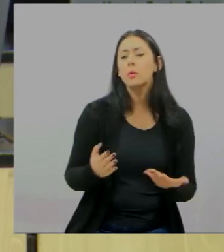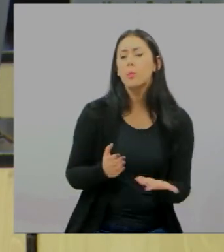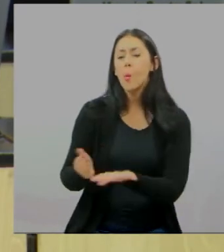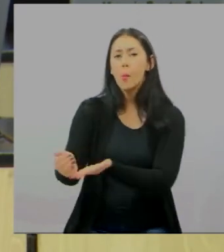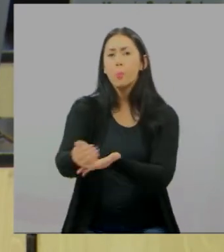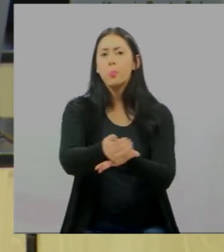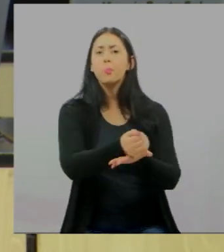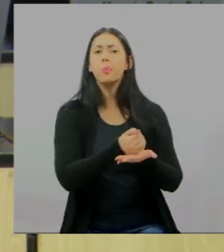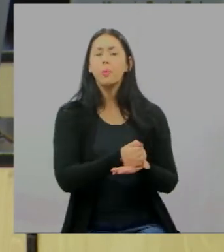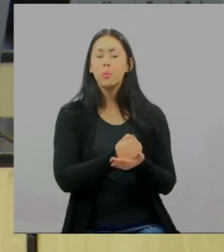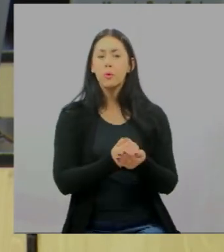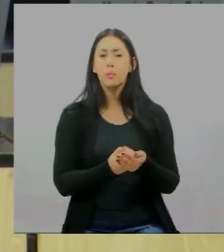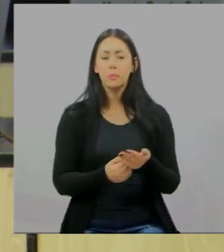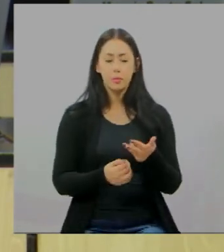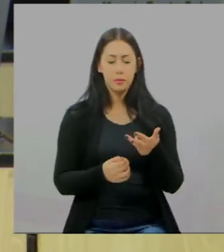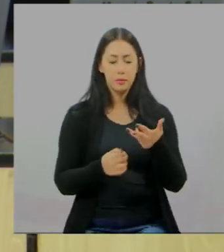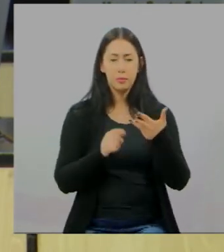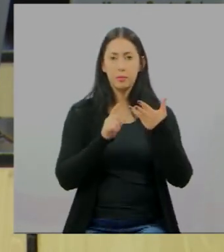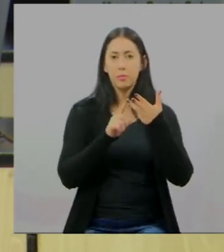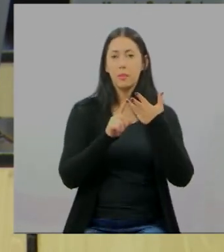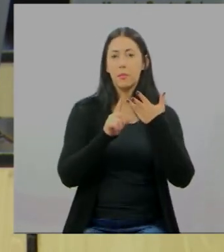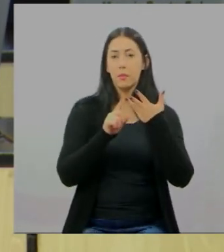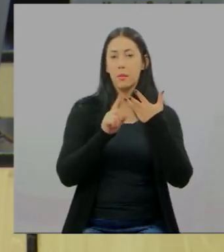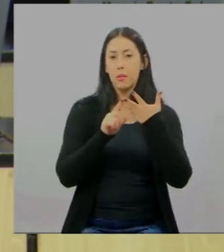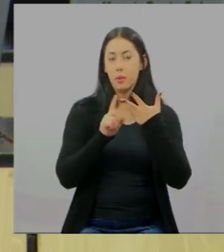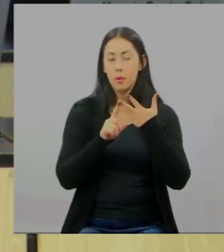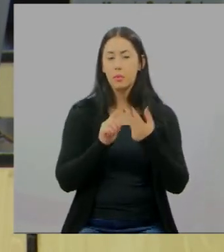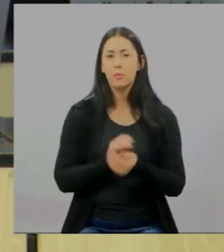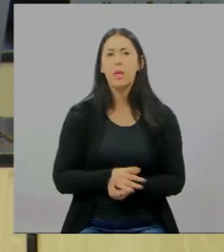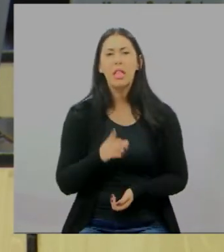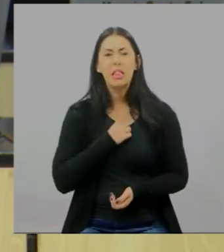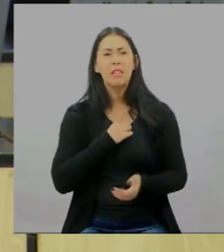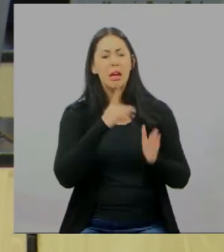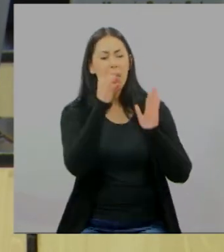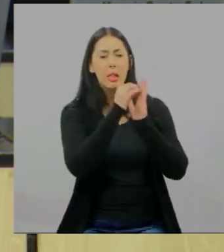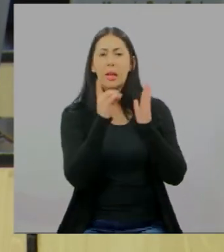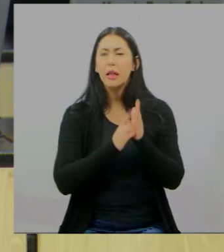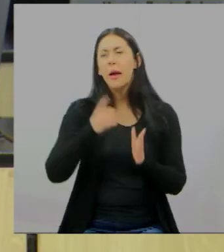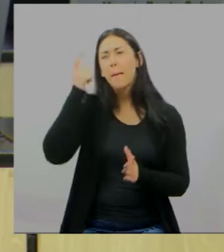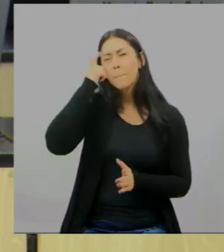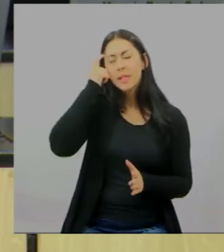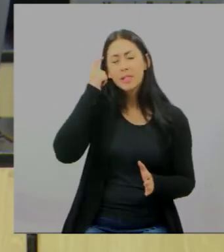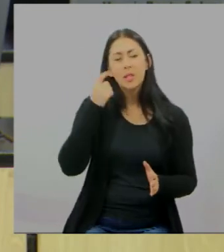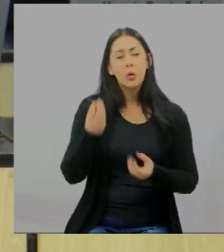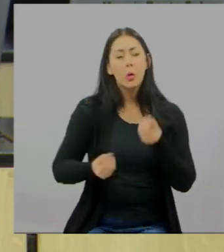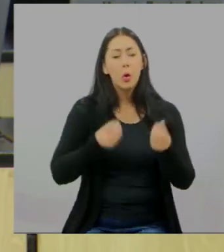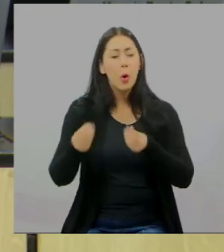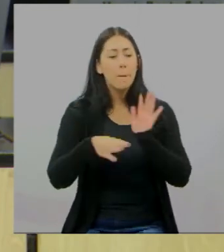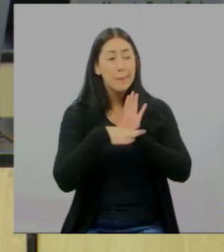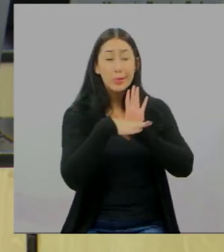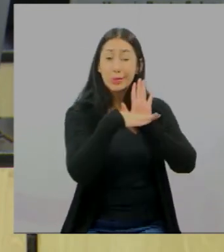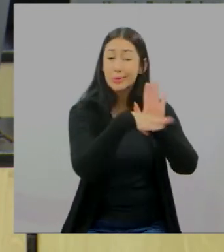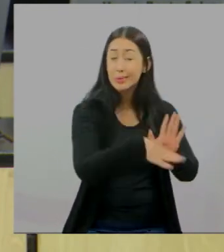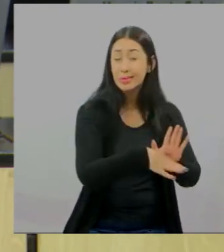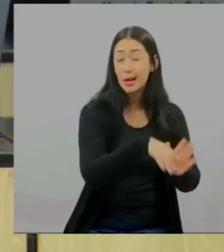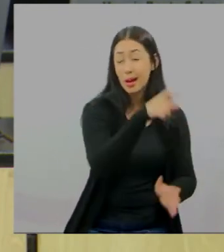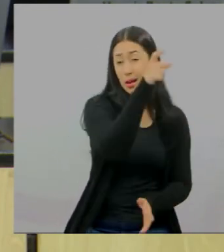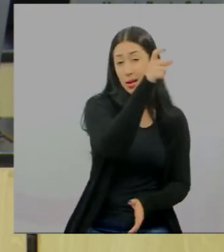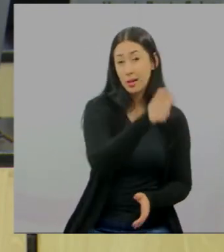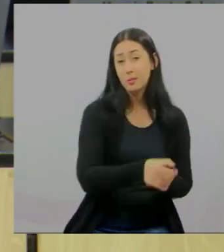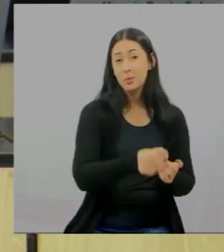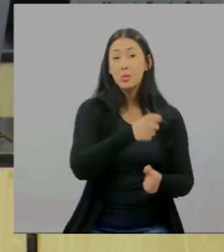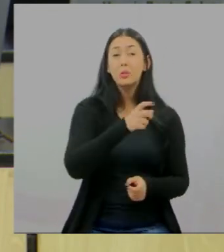prevista? Quarto, há algum decreto sendo pensado para os comerciantes a fim de minimizar despesas públicas